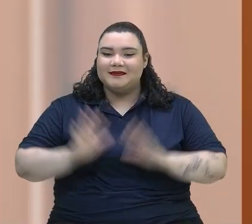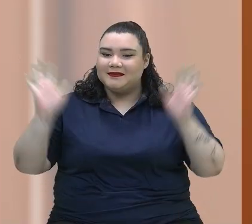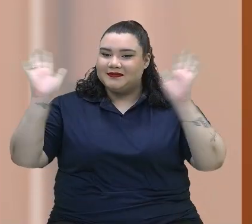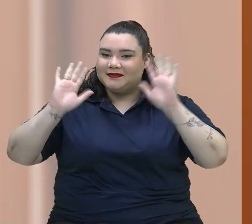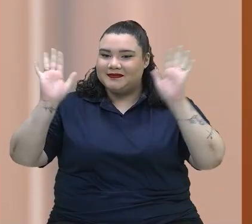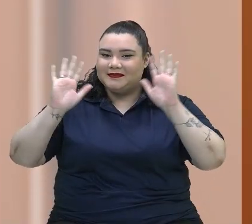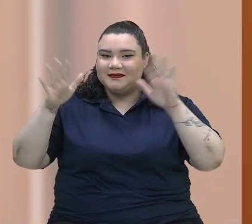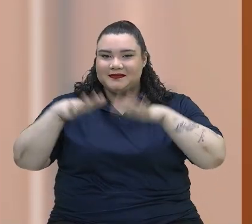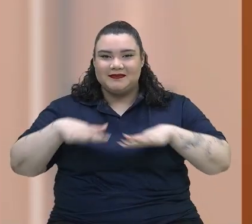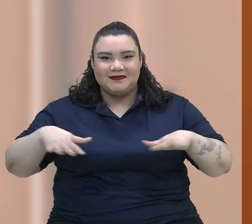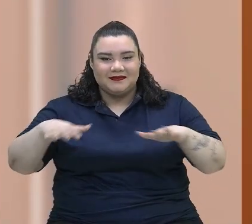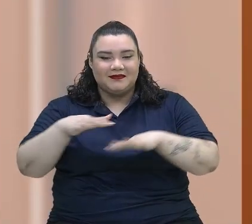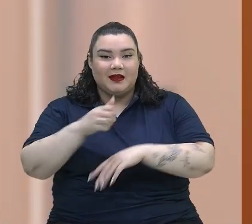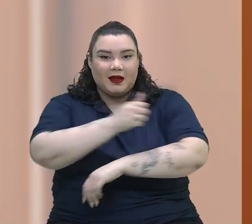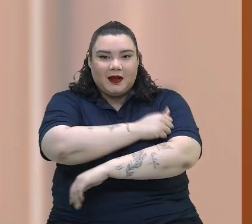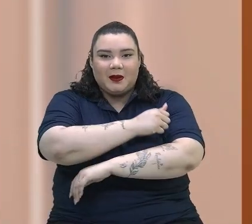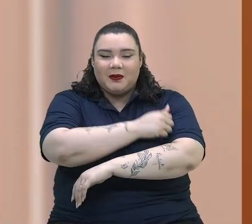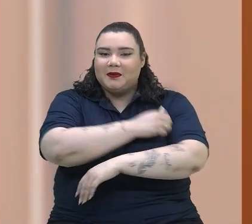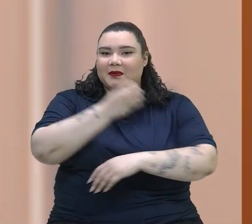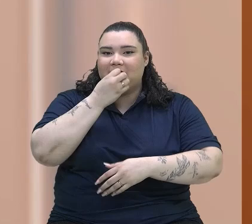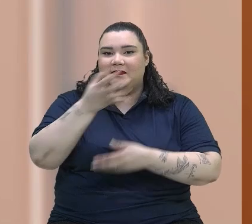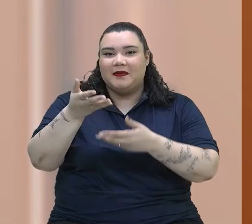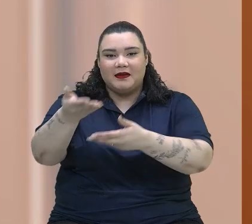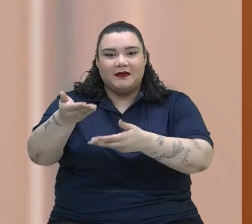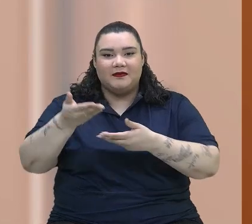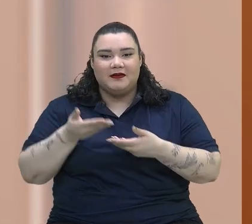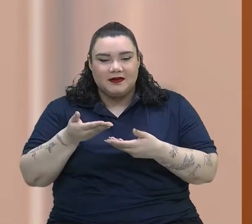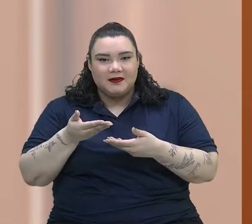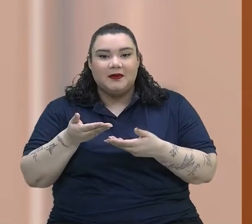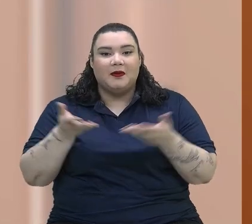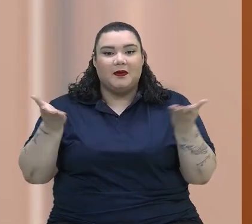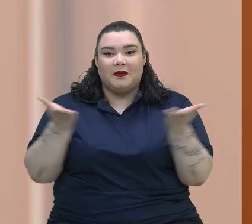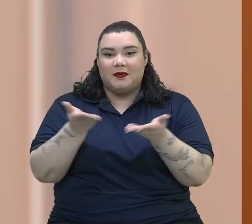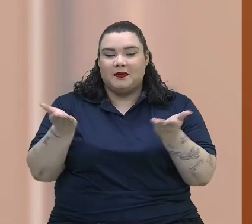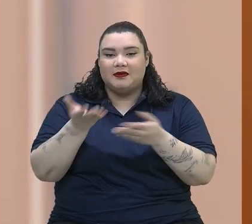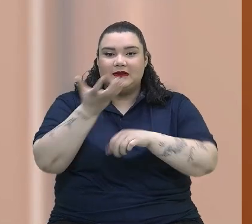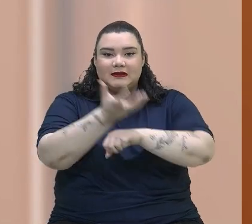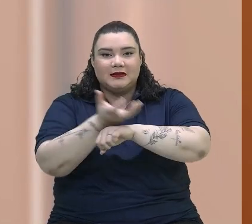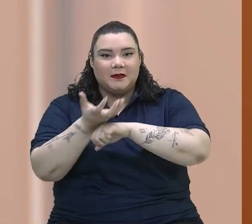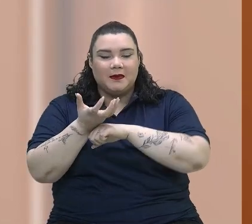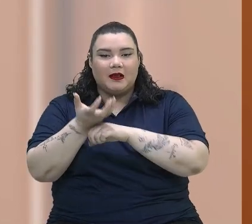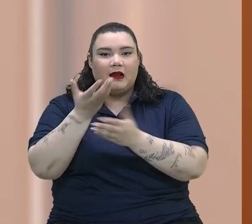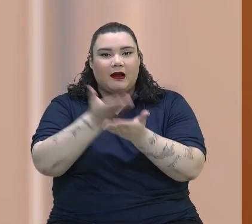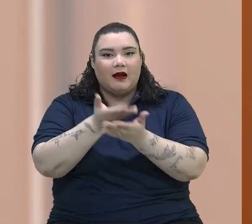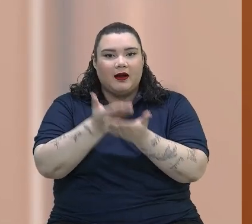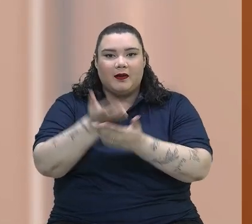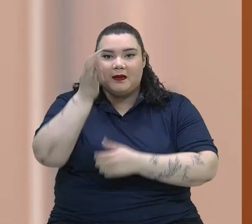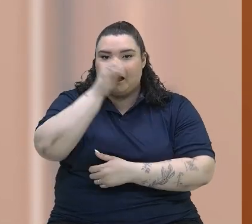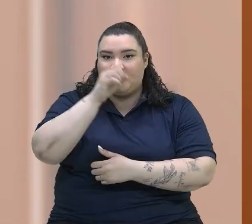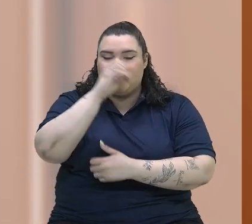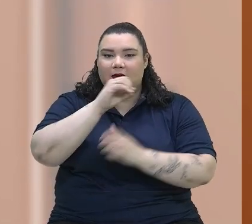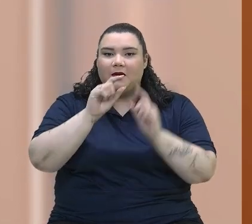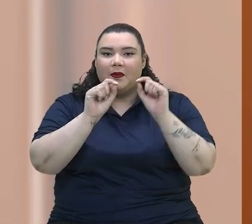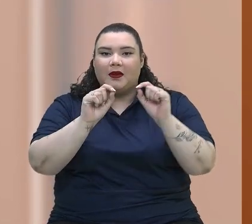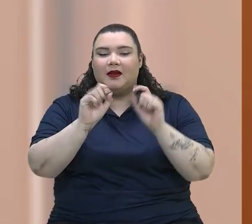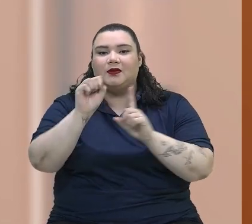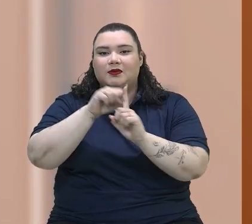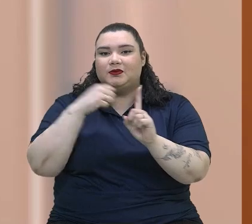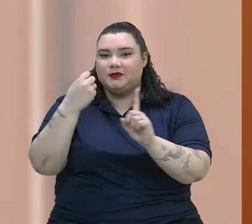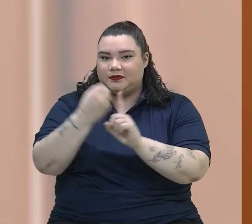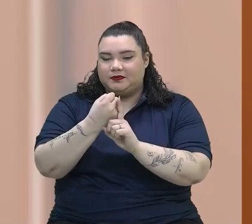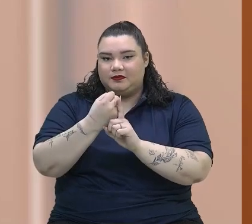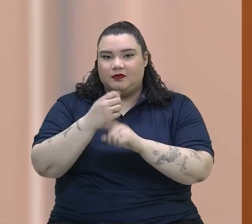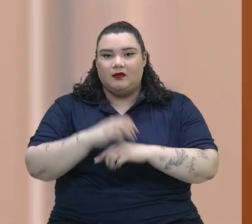Olá, estudantes! Sejam bem-vindos e bem-vindas ao componente curricular Sociologia. Eu